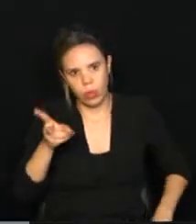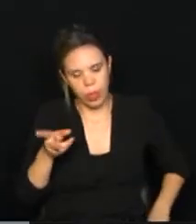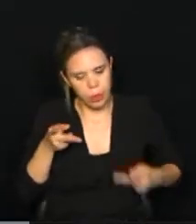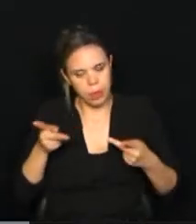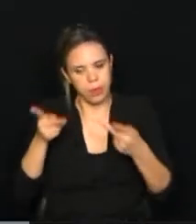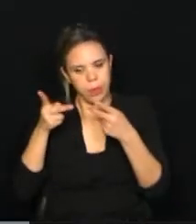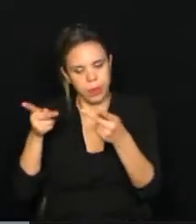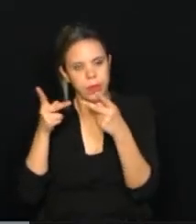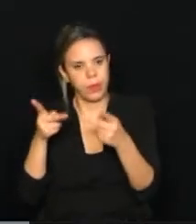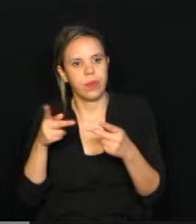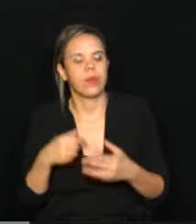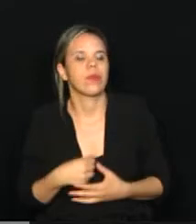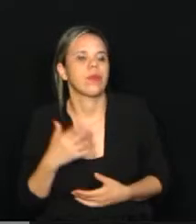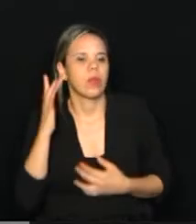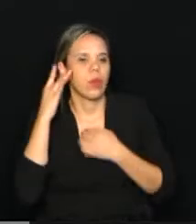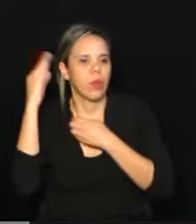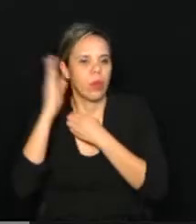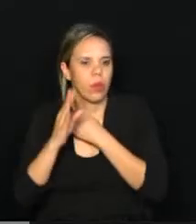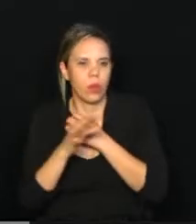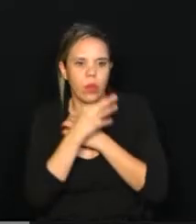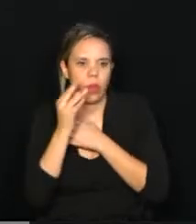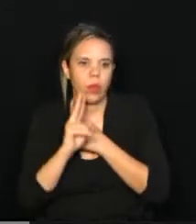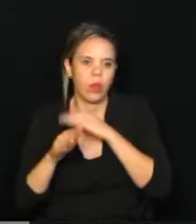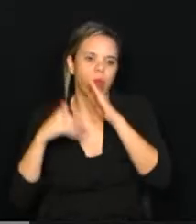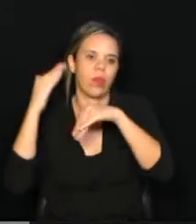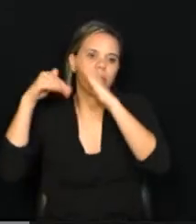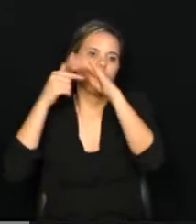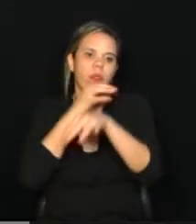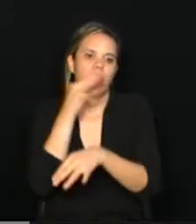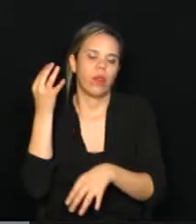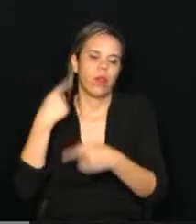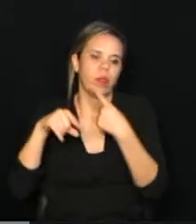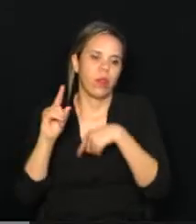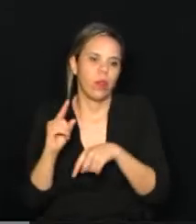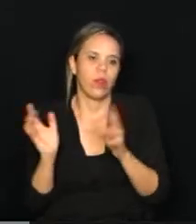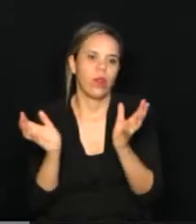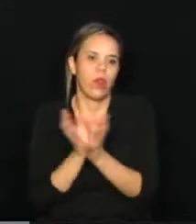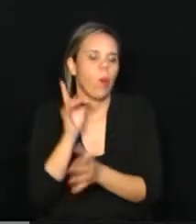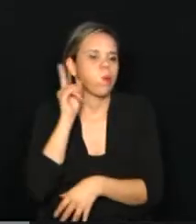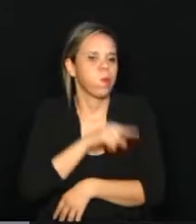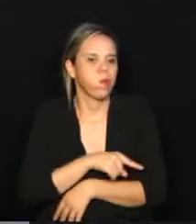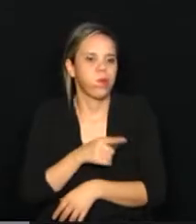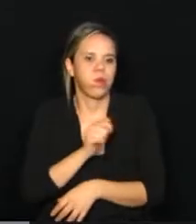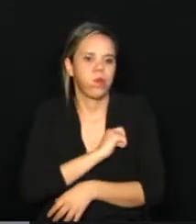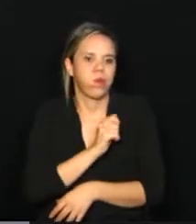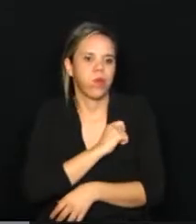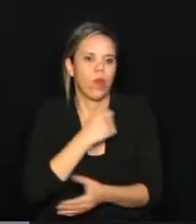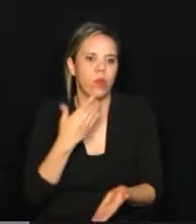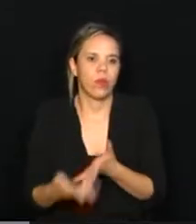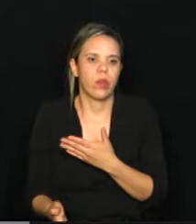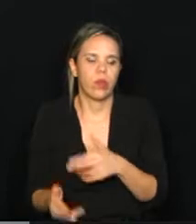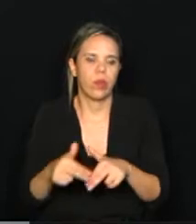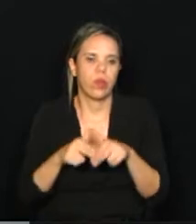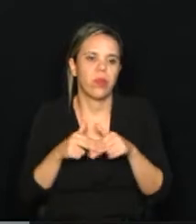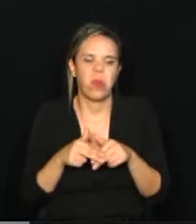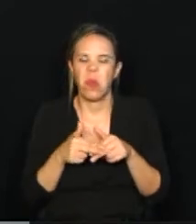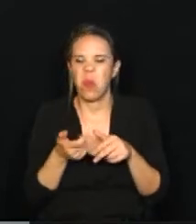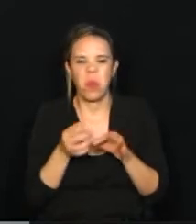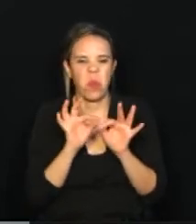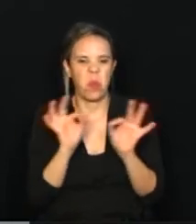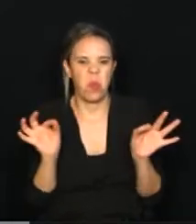sempre. E eu acho que o Brasil está em constante evolução. Esses jogos dos Estados Unidos e do Canadá a gente perdeu por